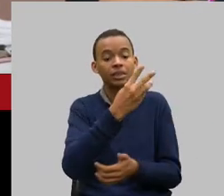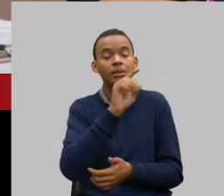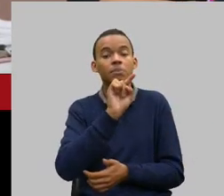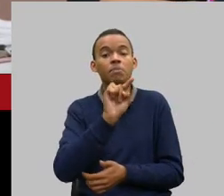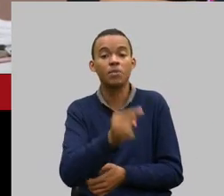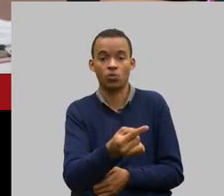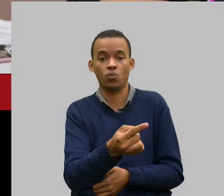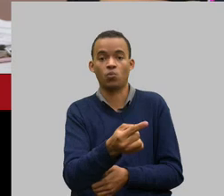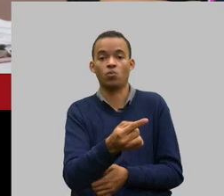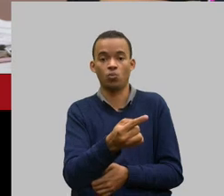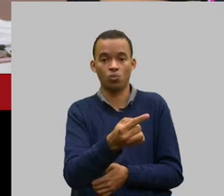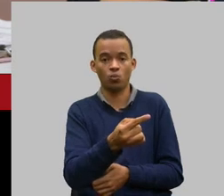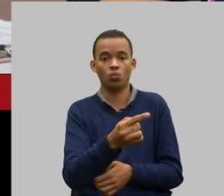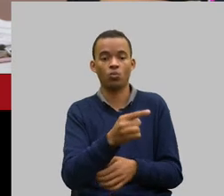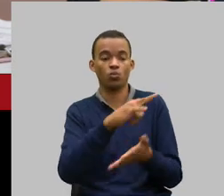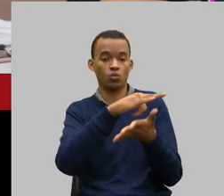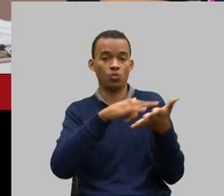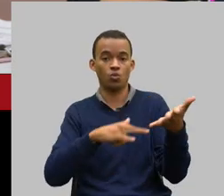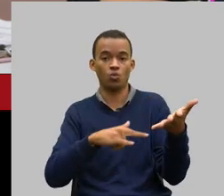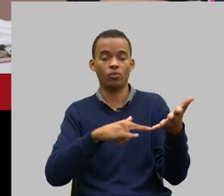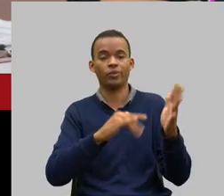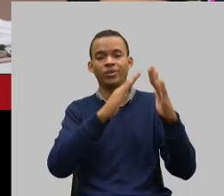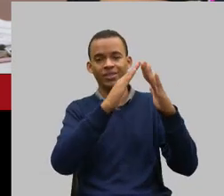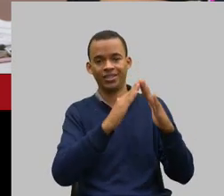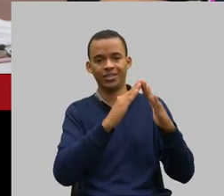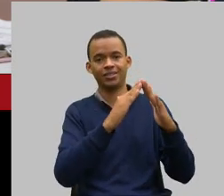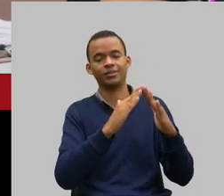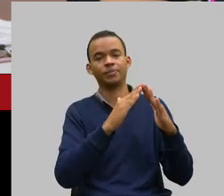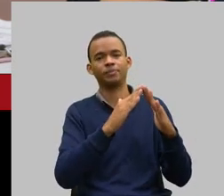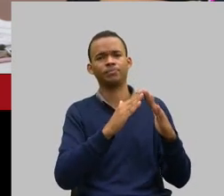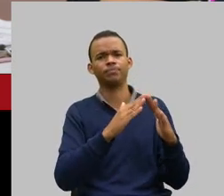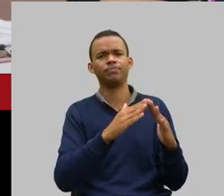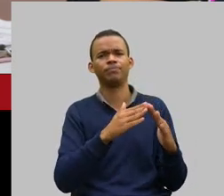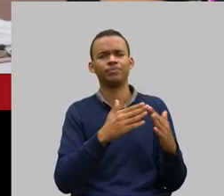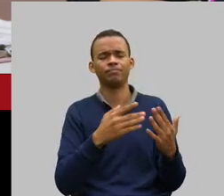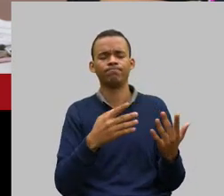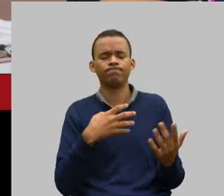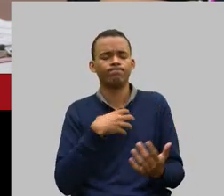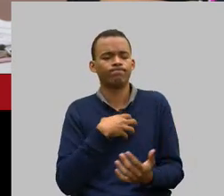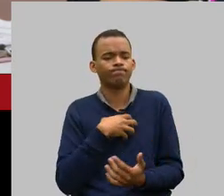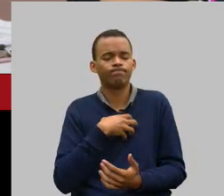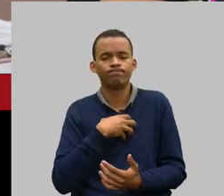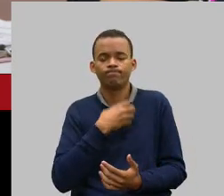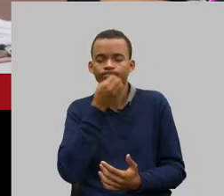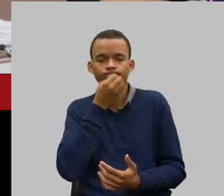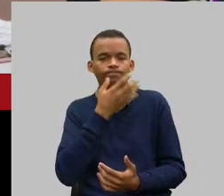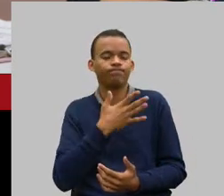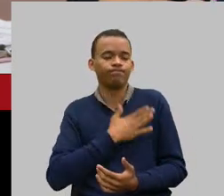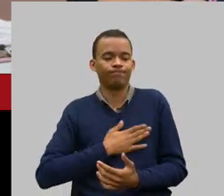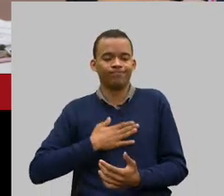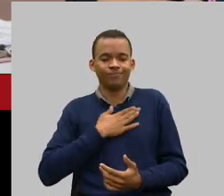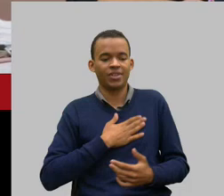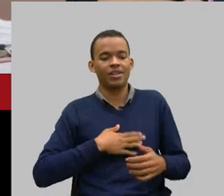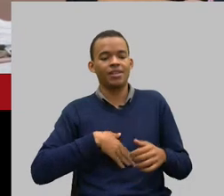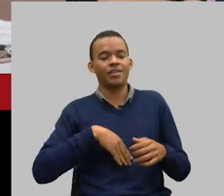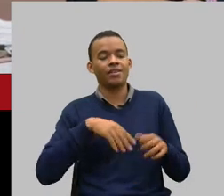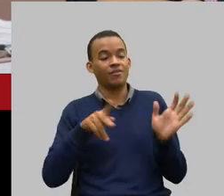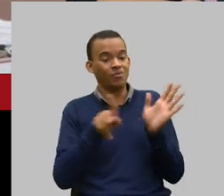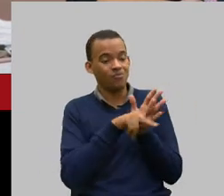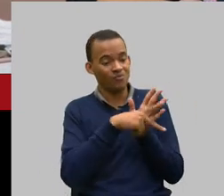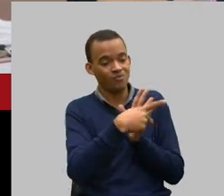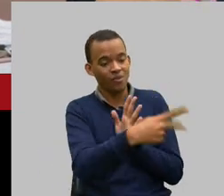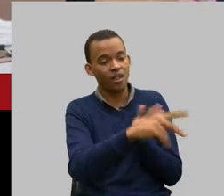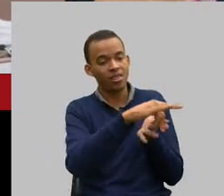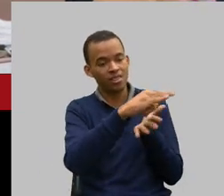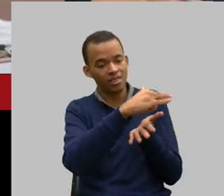nada mais eu falo que de Primor mesmo do que conceder esse título de propriedade para que a pessoa Deixe de